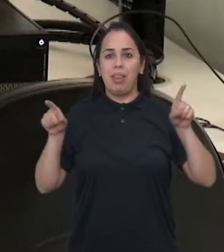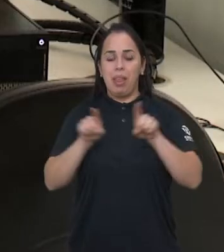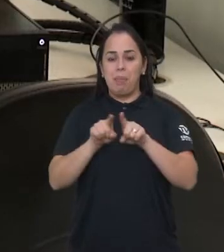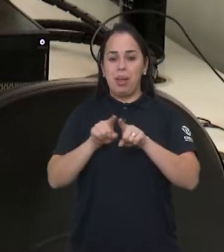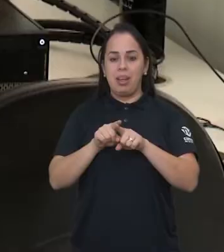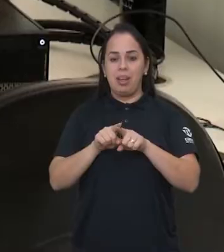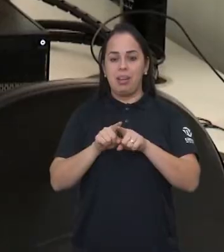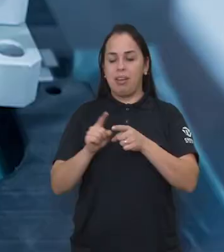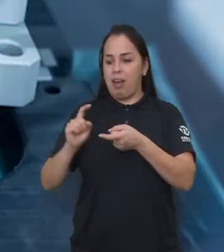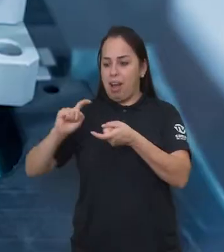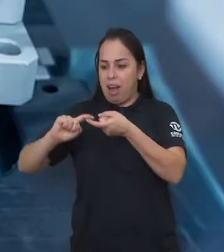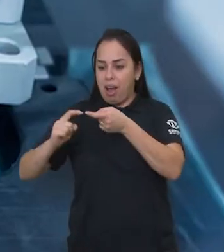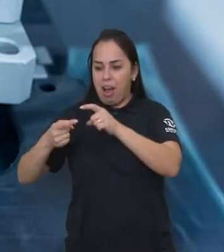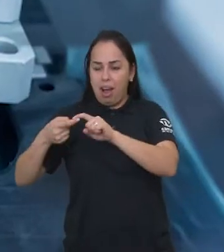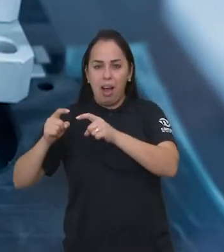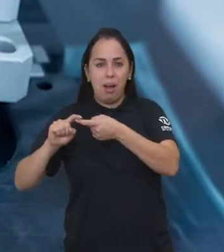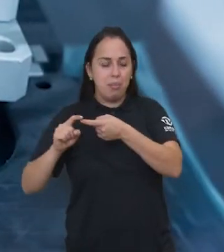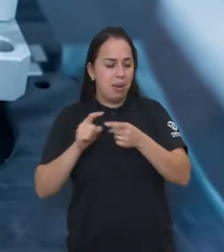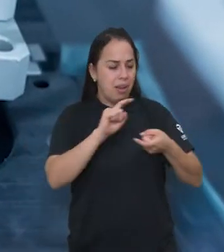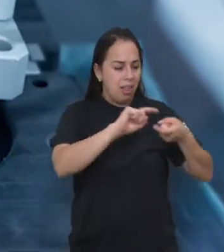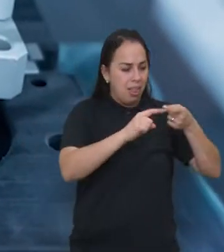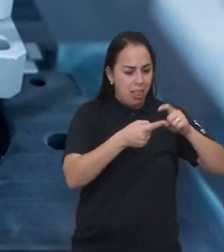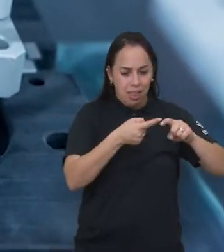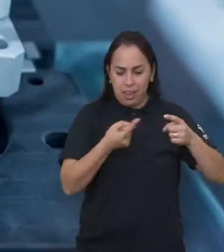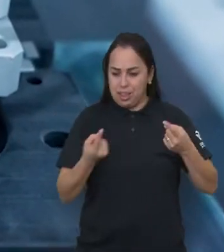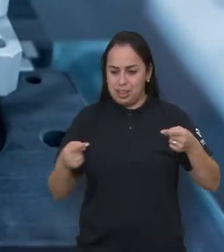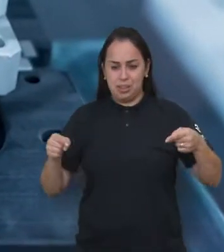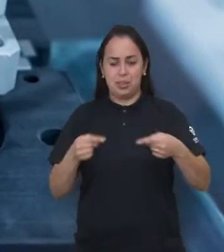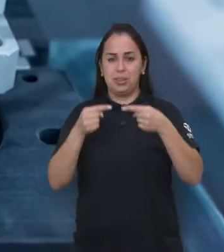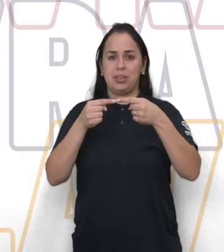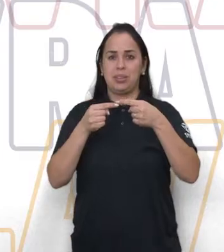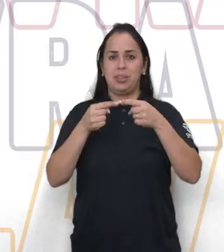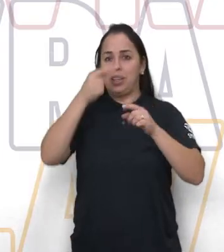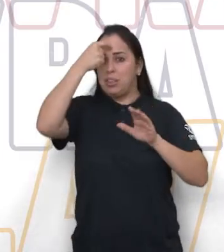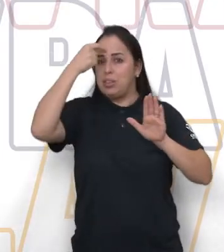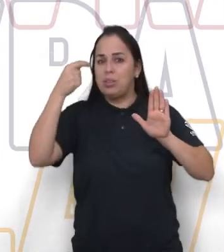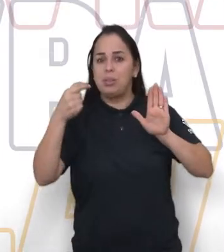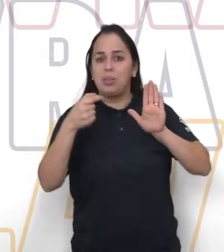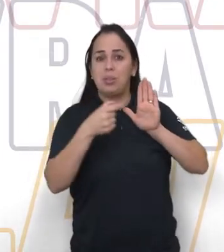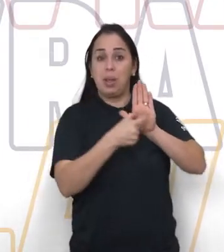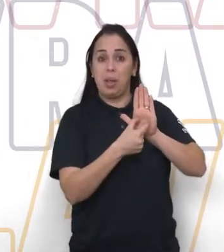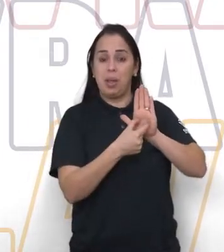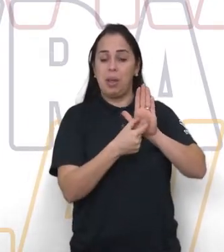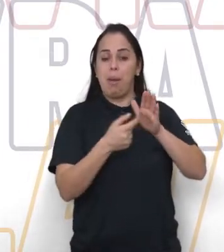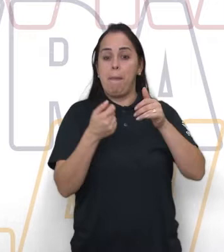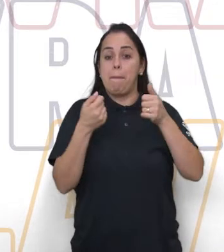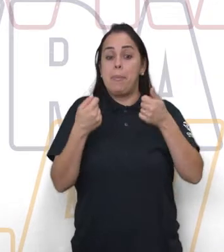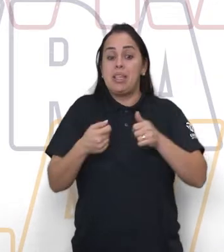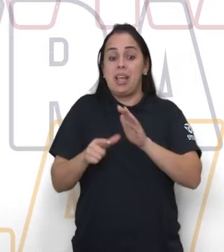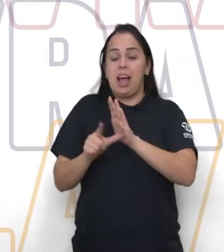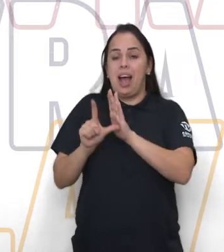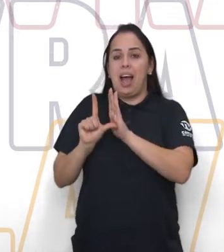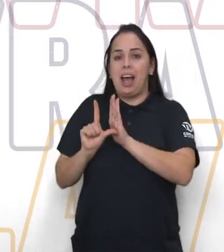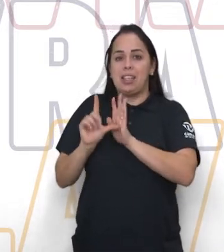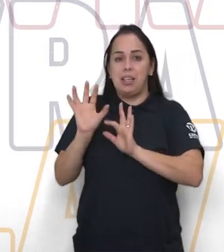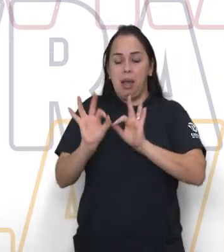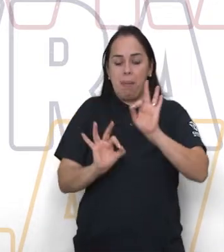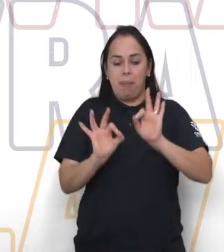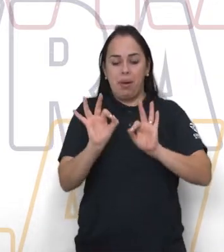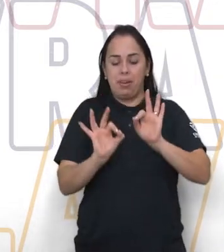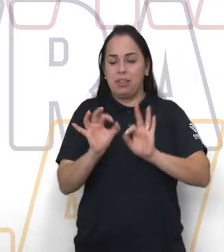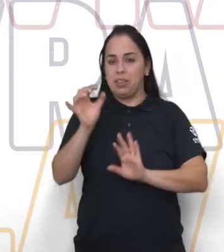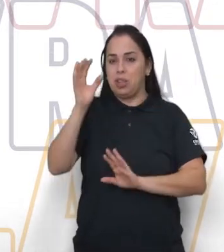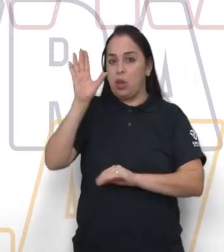né a máquina aprendendo com a máquina eu já estavam Inteligência Artificial tudo isso exige programação